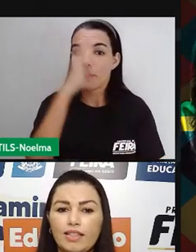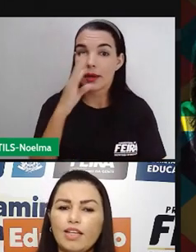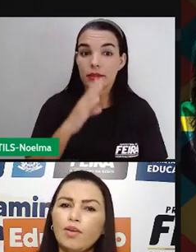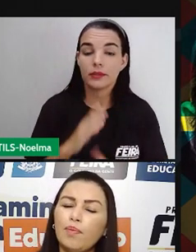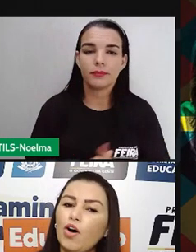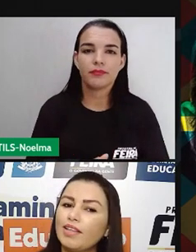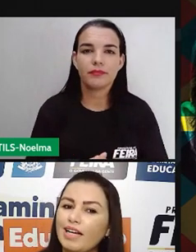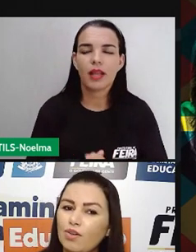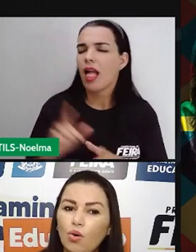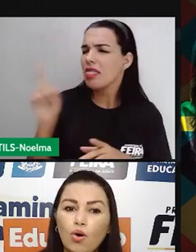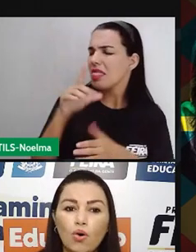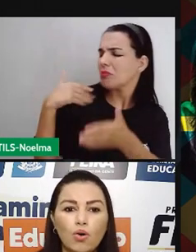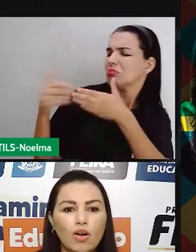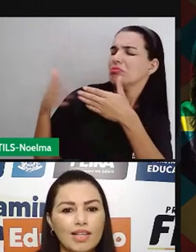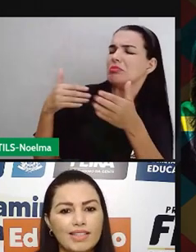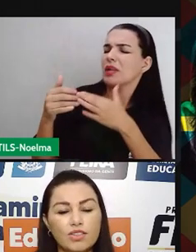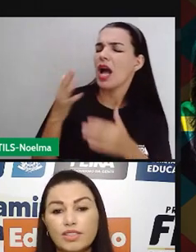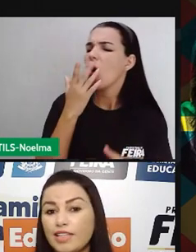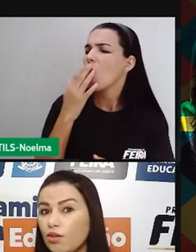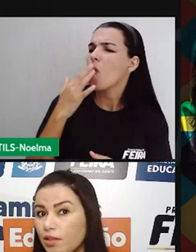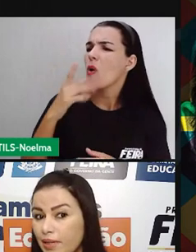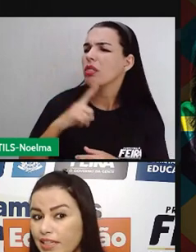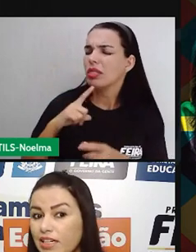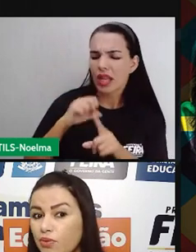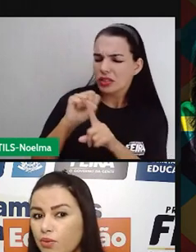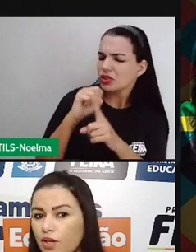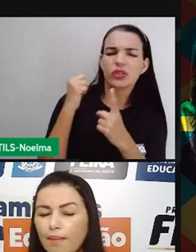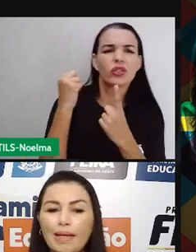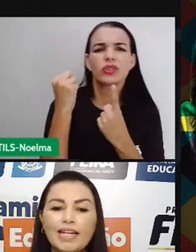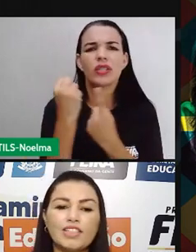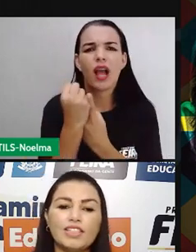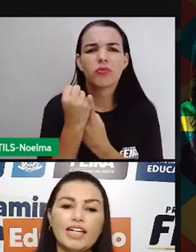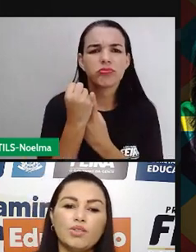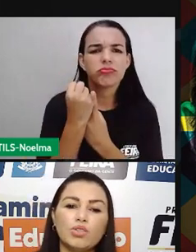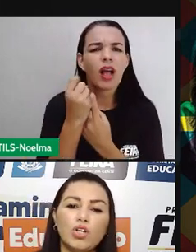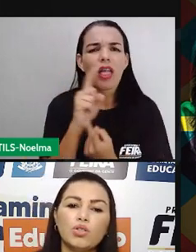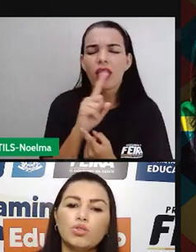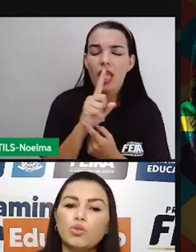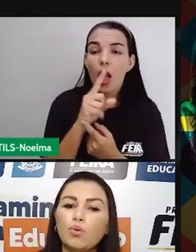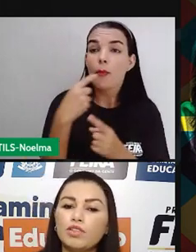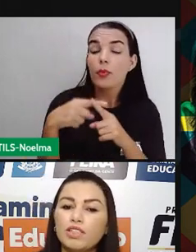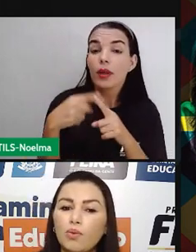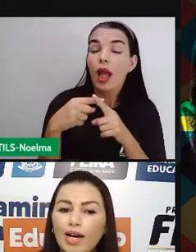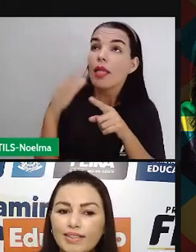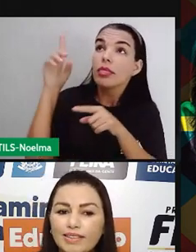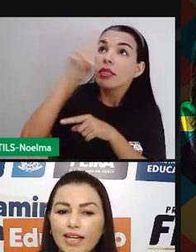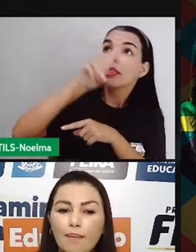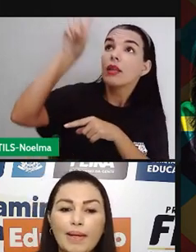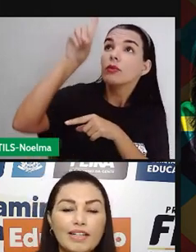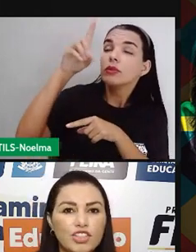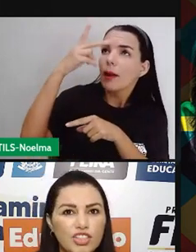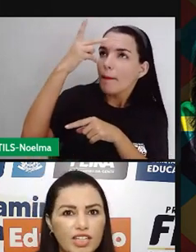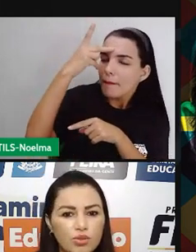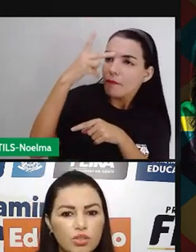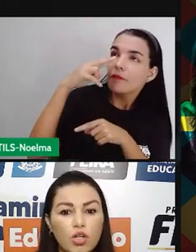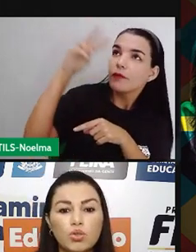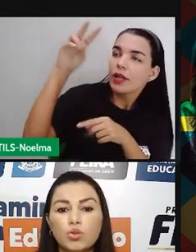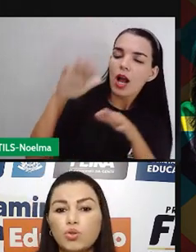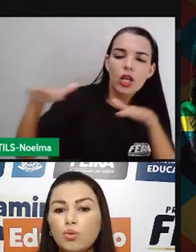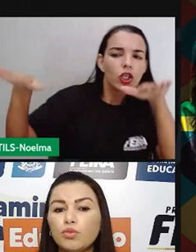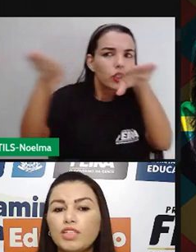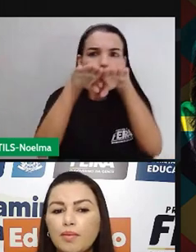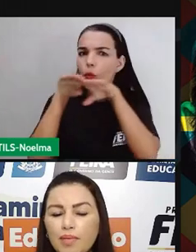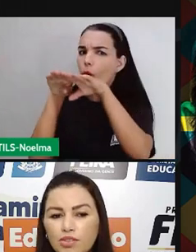Não importa a cor, classe social também não. Perante Deus, somos iguais. Perante Deus,